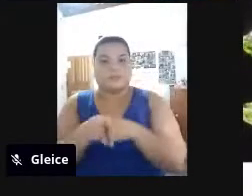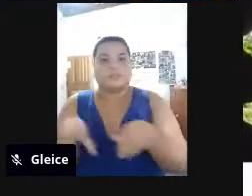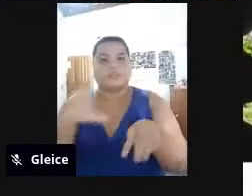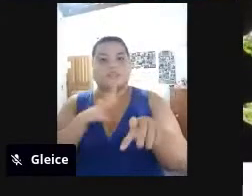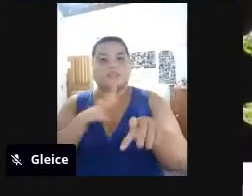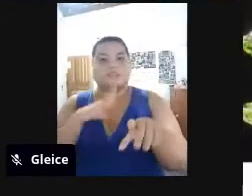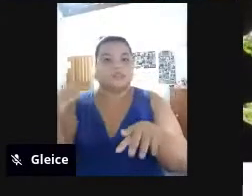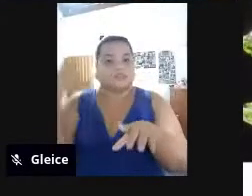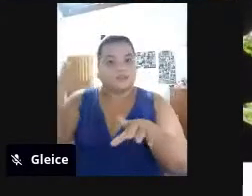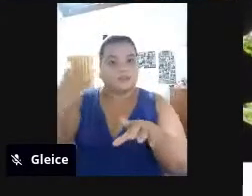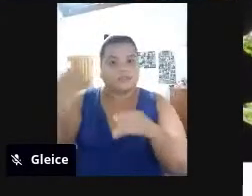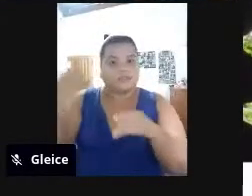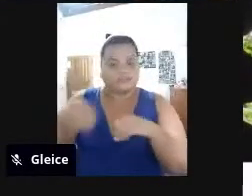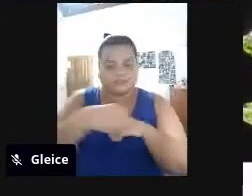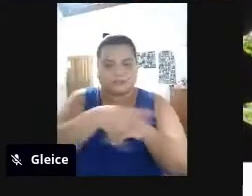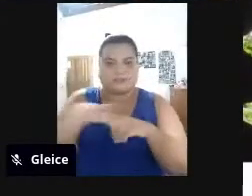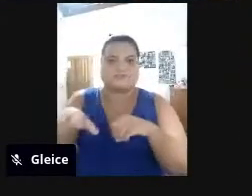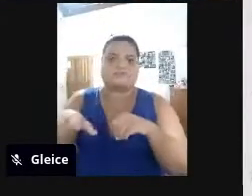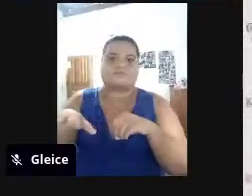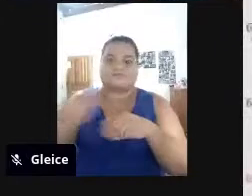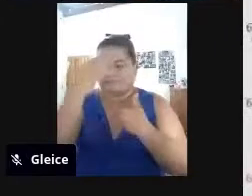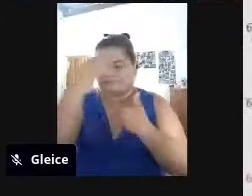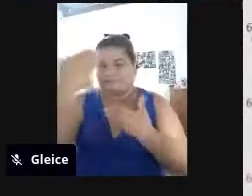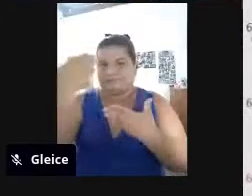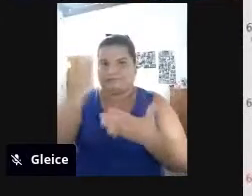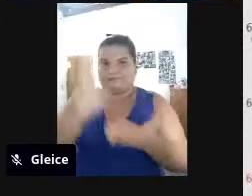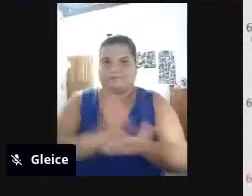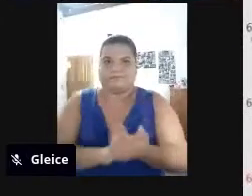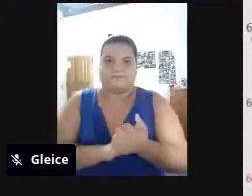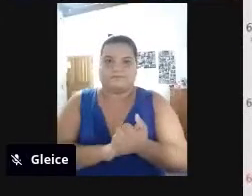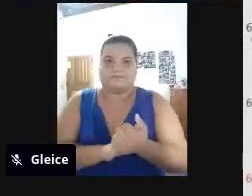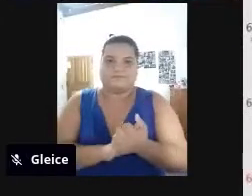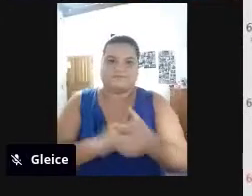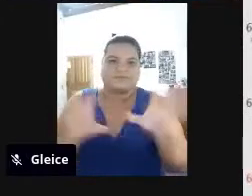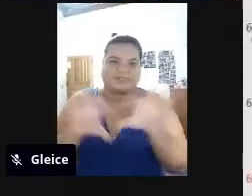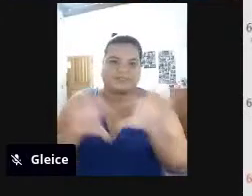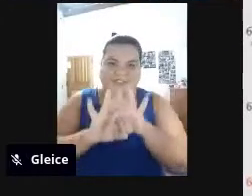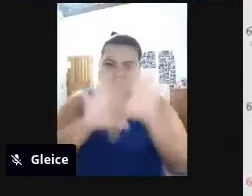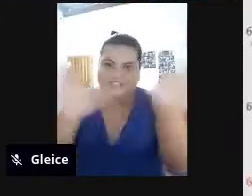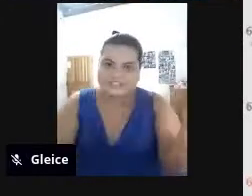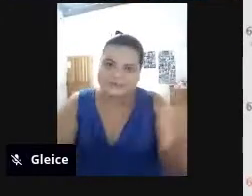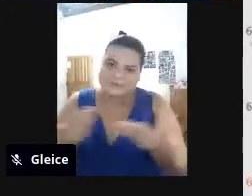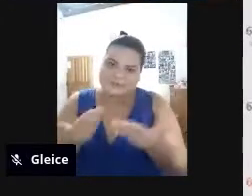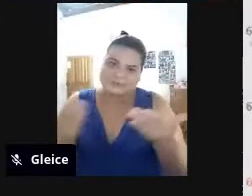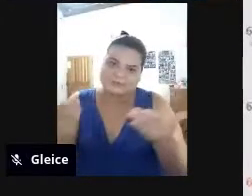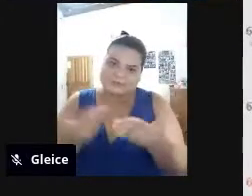muito obrigado, gente. Agora estou disponível para perguntas, se tiver tempo.